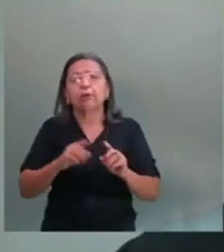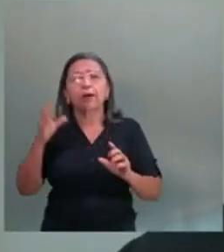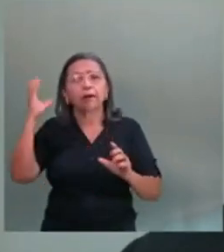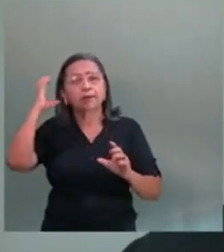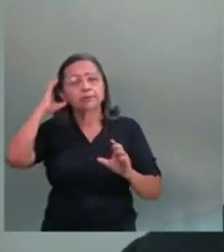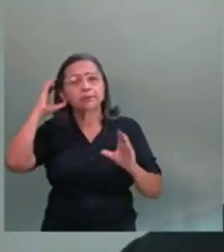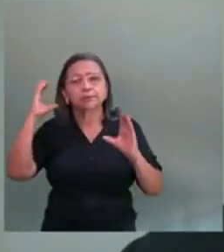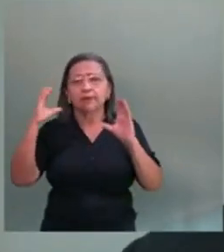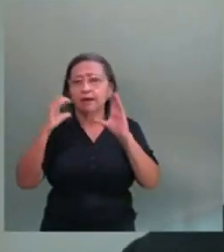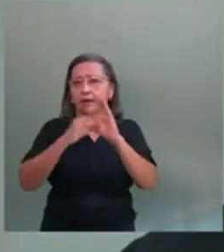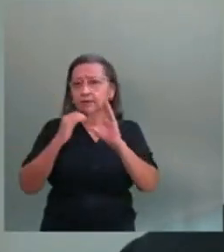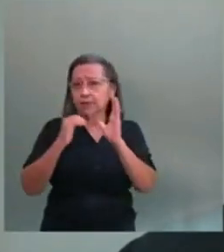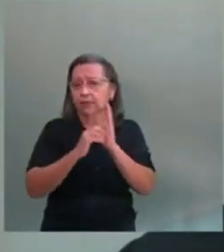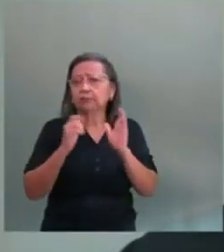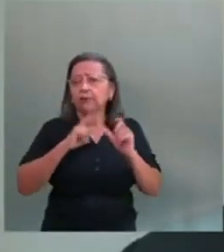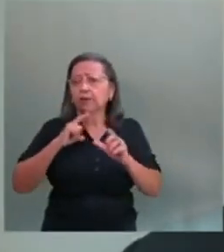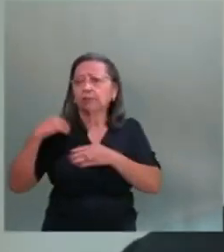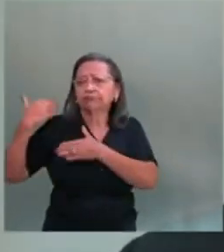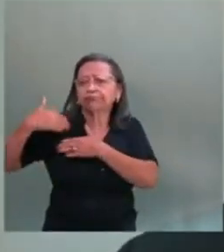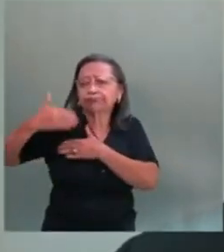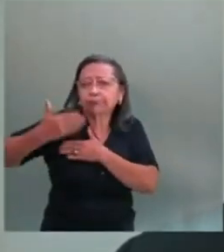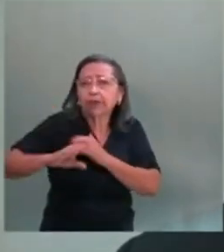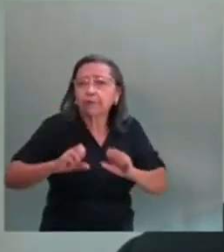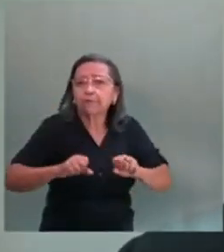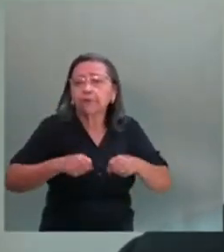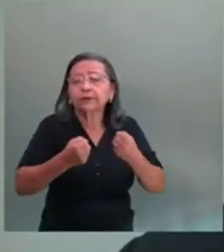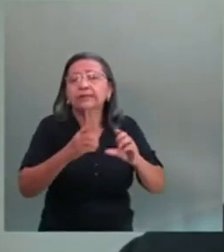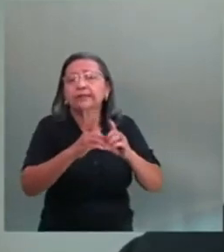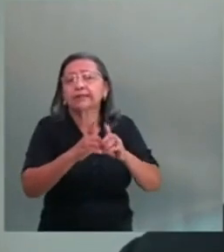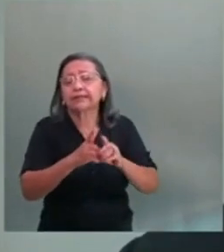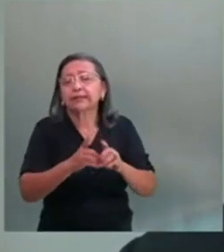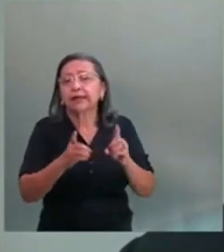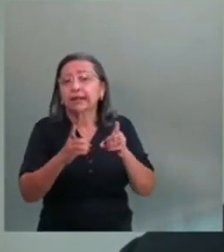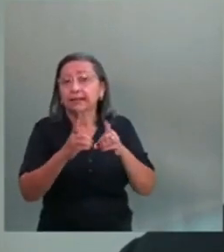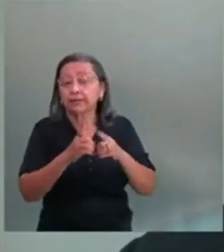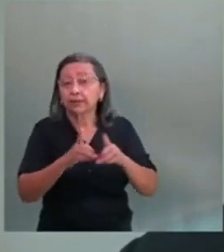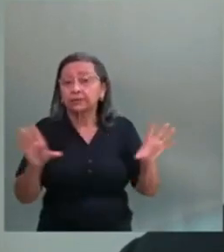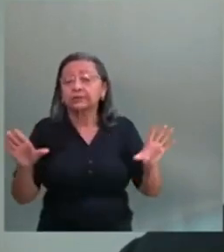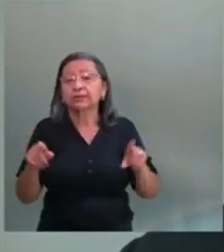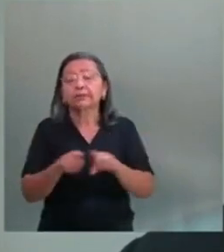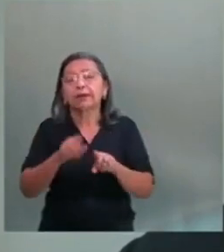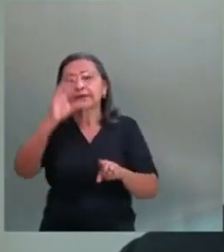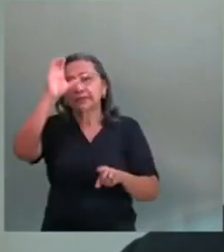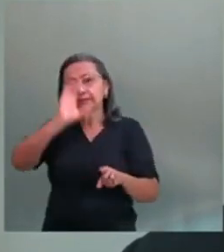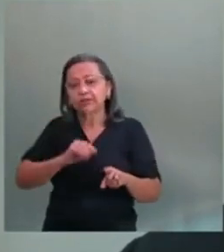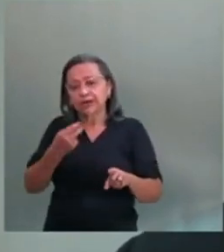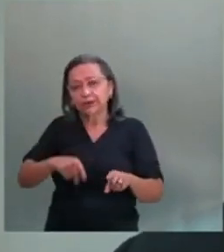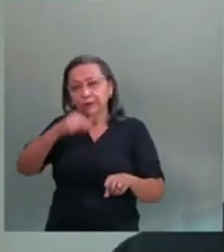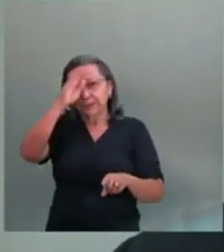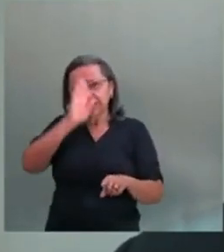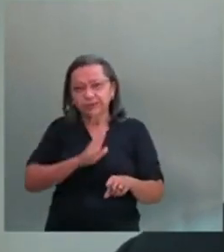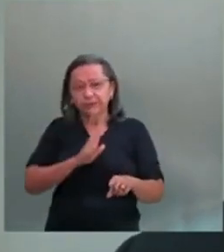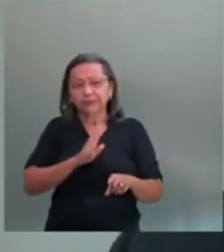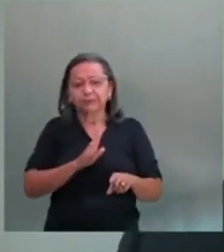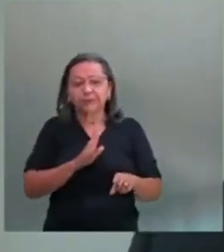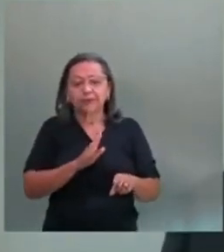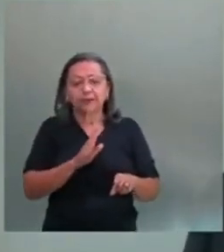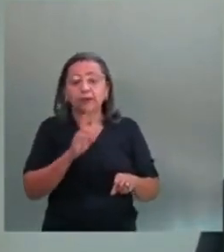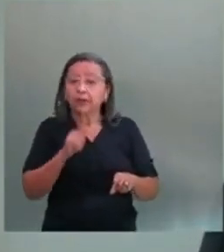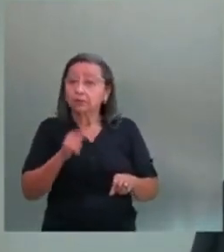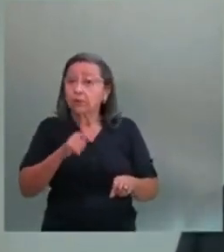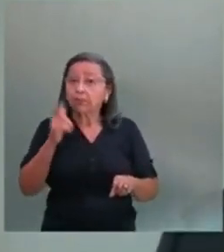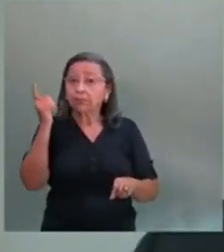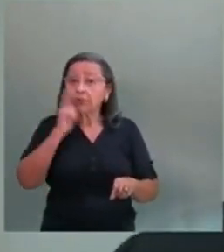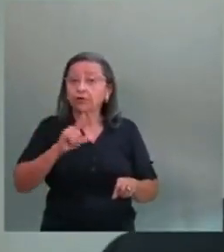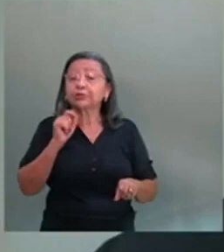uma concepção e uma trajetória que fortalece a democracia e a cidadania no Brasil. Isso é uma conquista